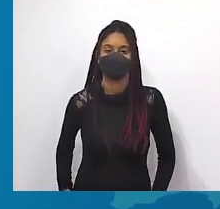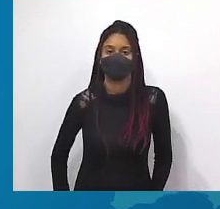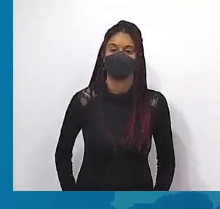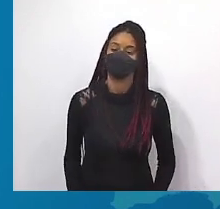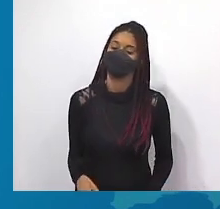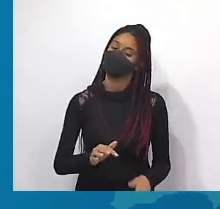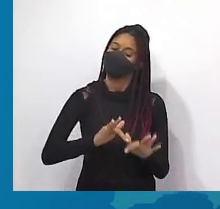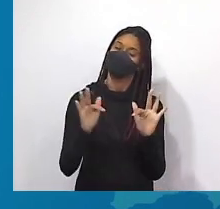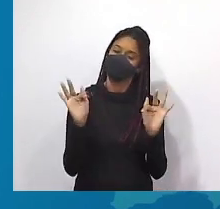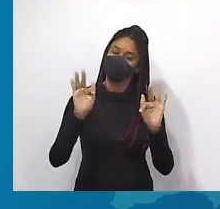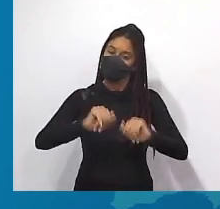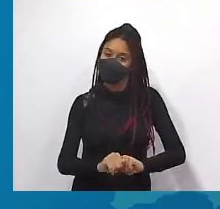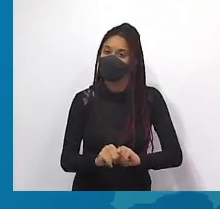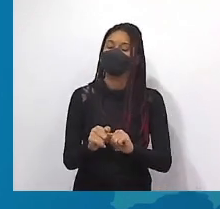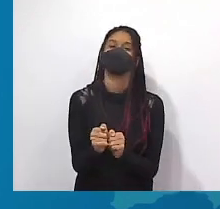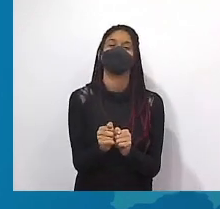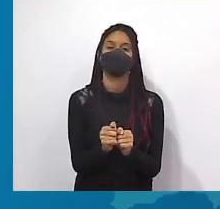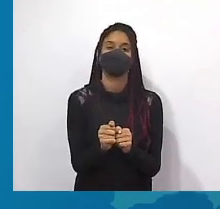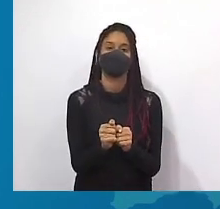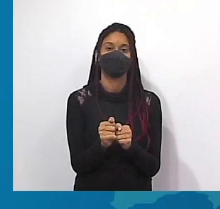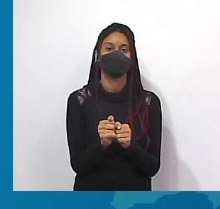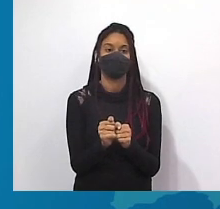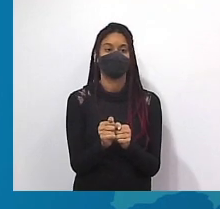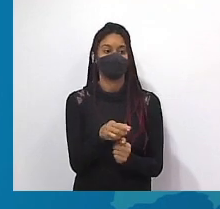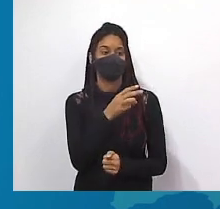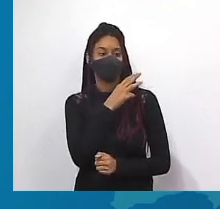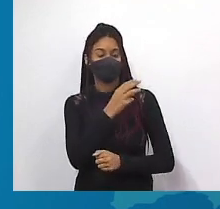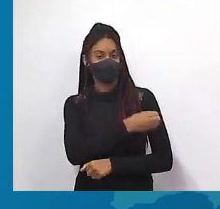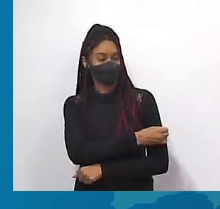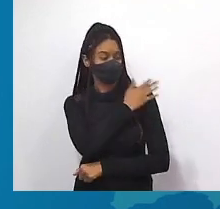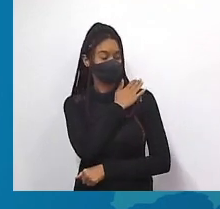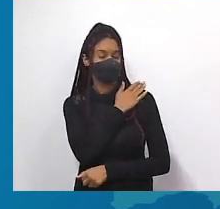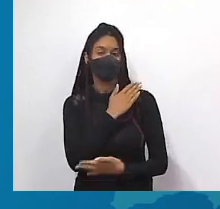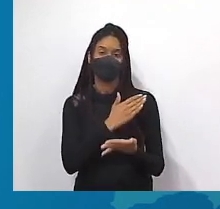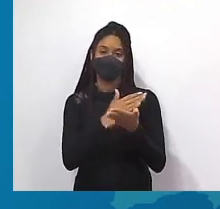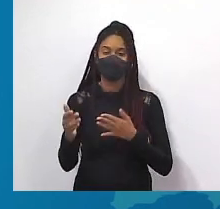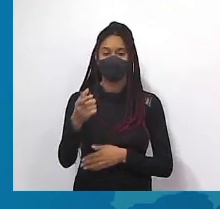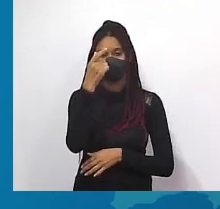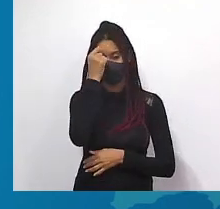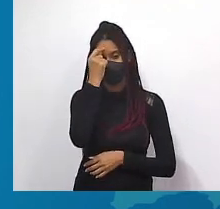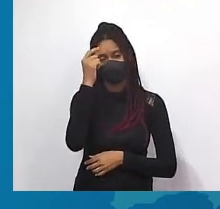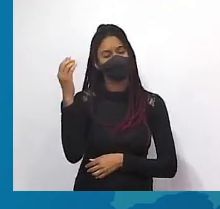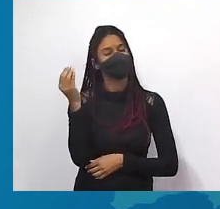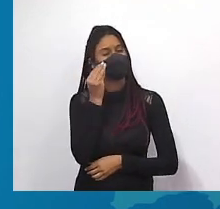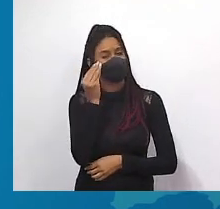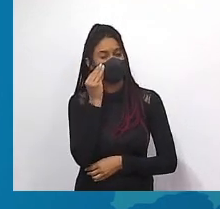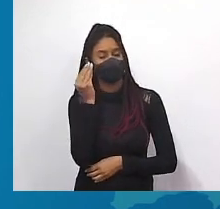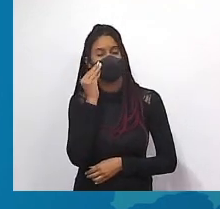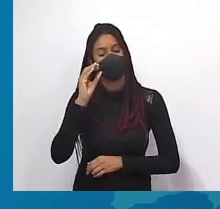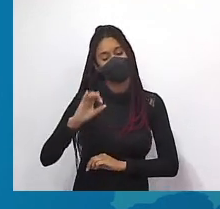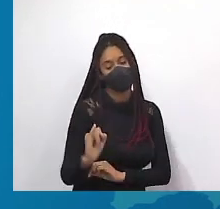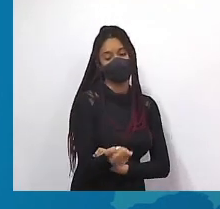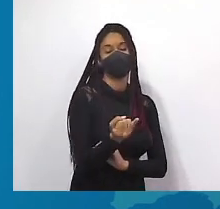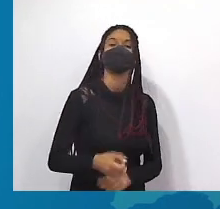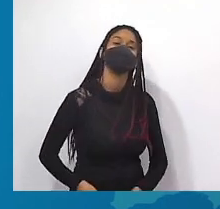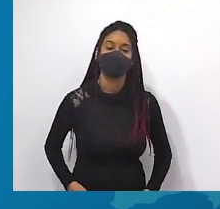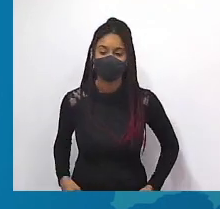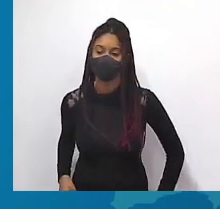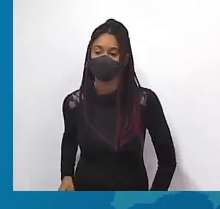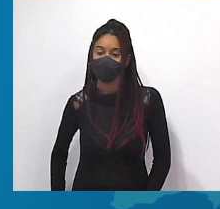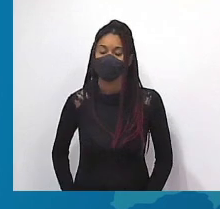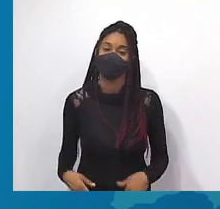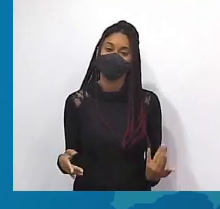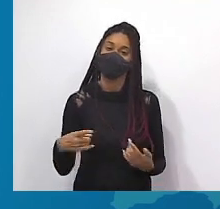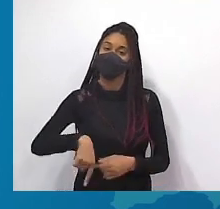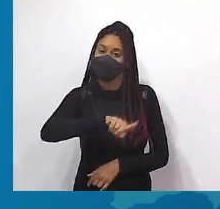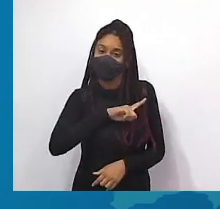assim que finalizar, né, o ensino médio, você já poder ingressar aí na universidade, uma oportunidade, aproveita, tá? Então